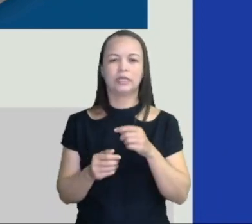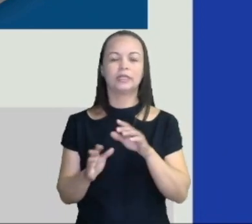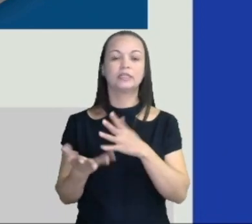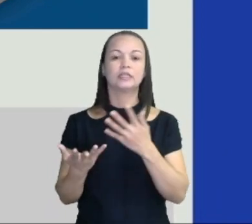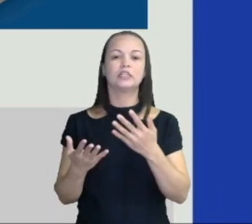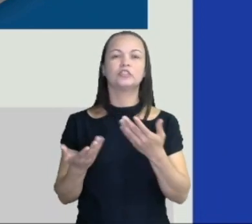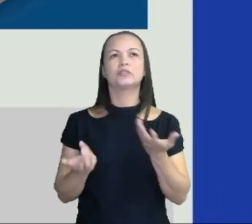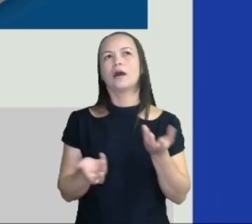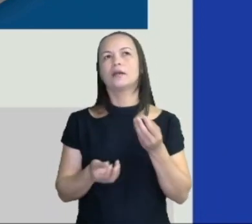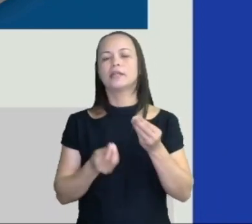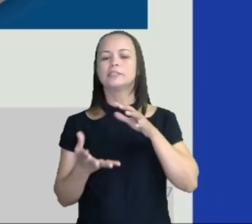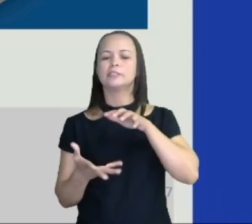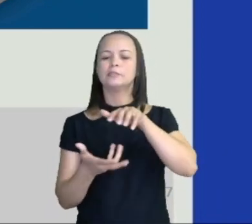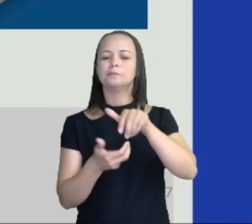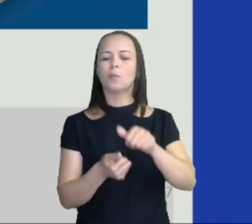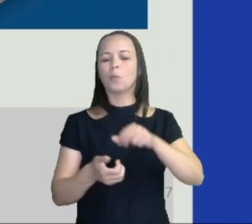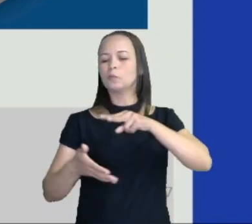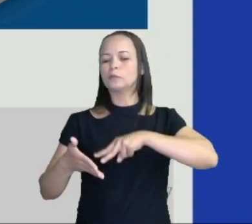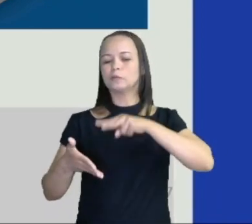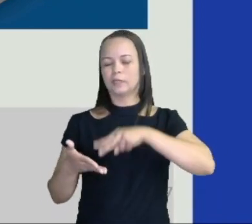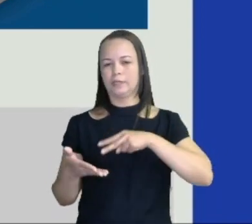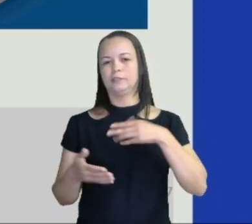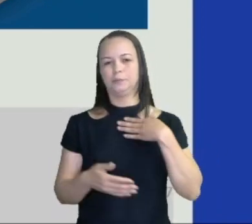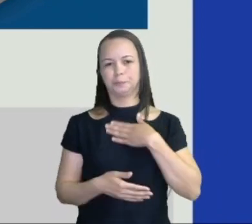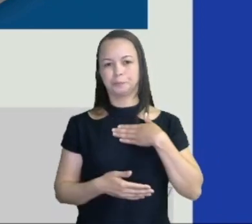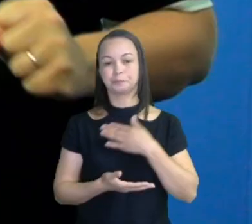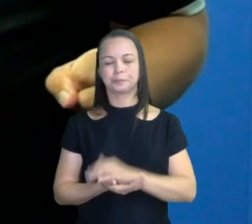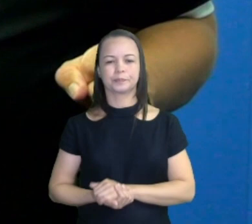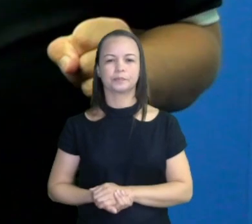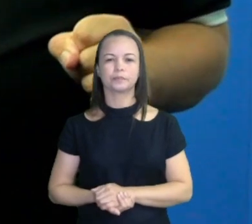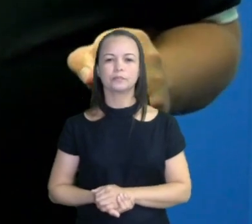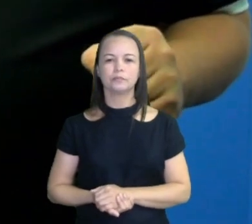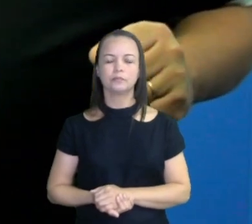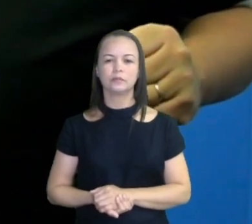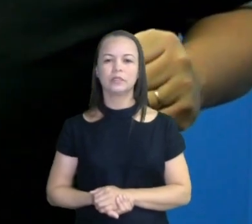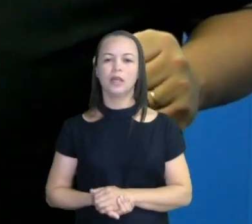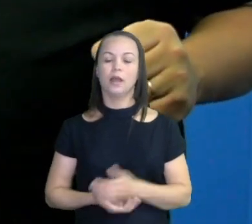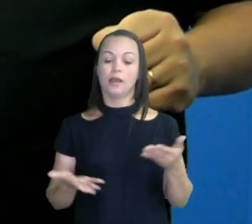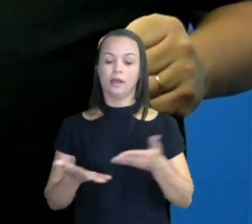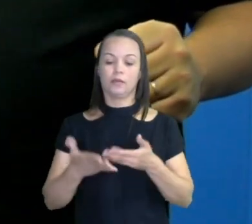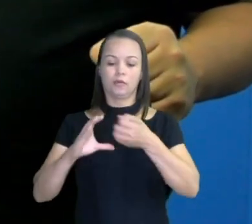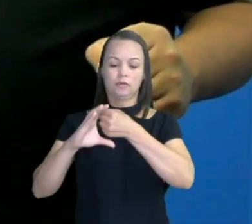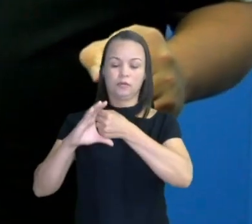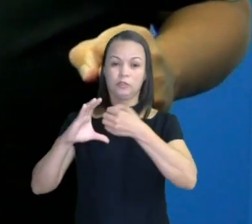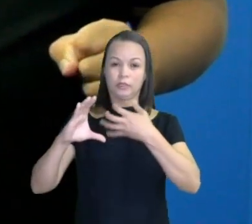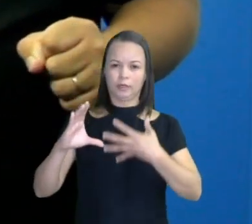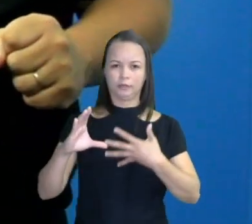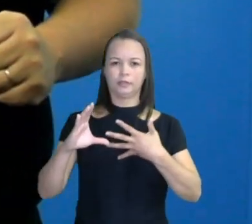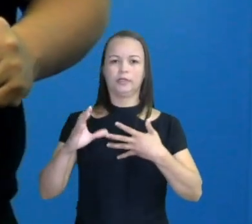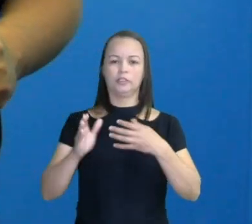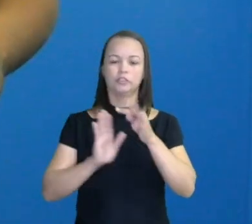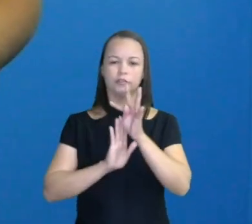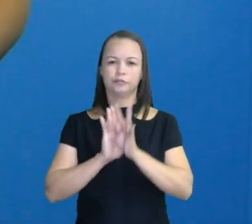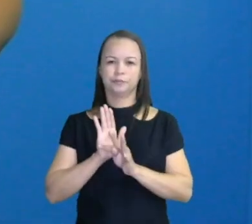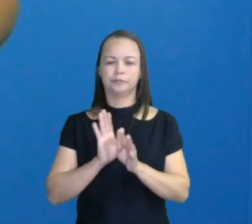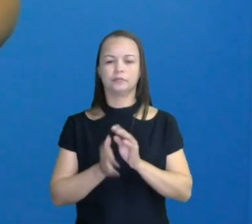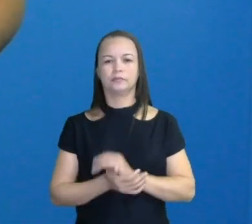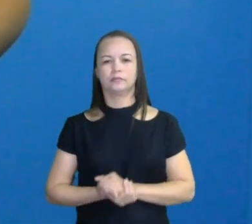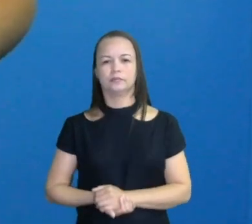está nesse mundo da leitura, certo? Vamos passar agora para as características do texto. Vamos